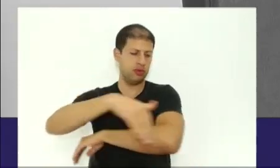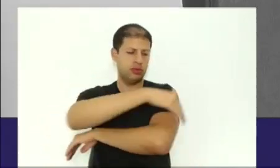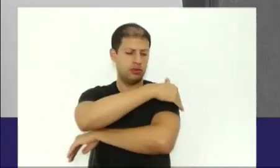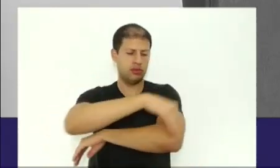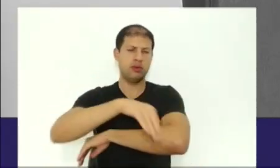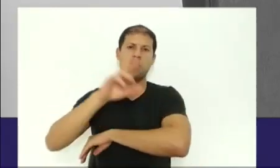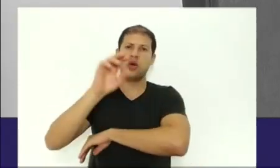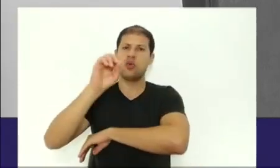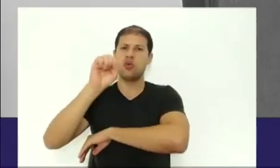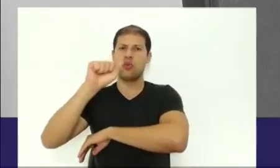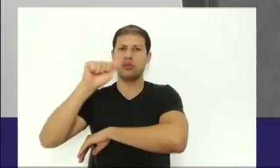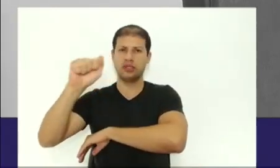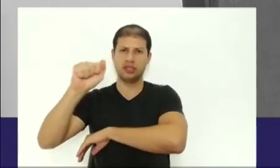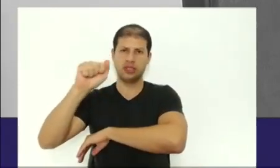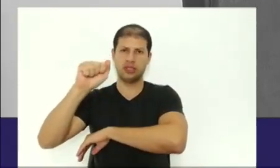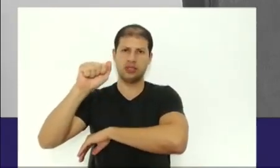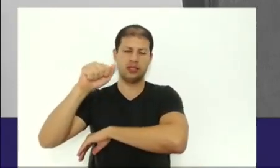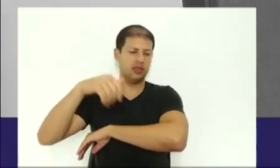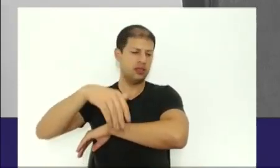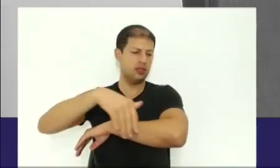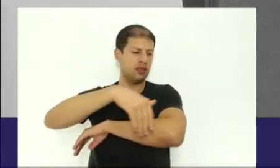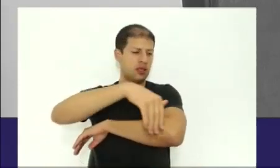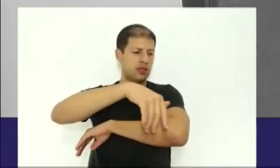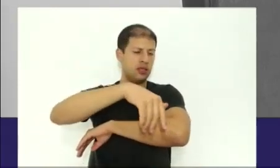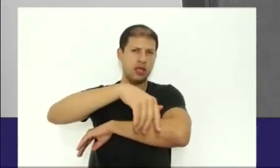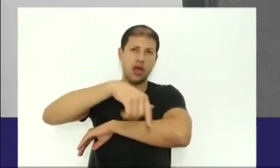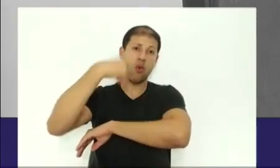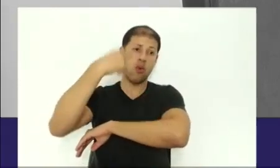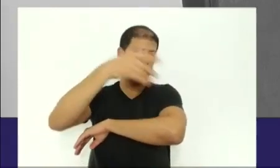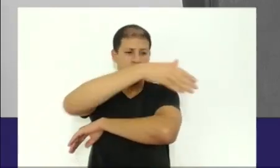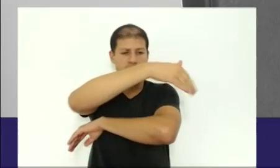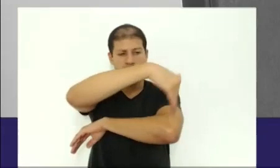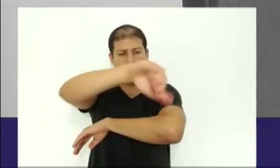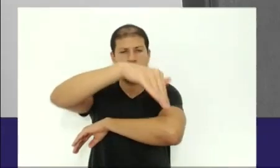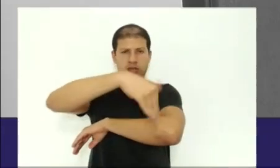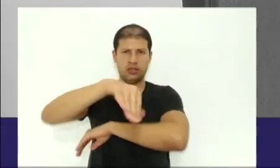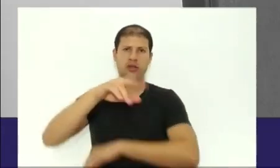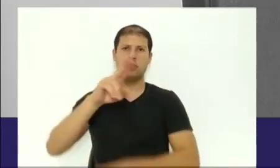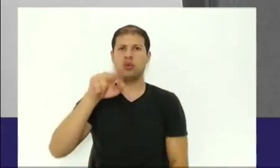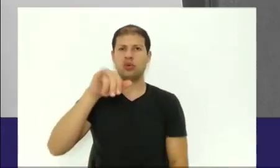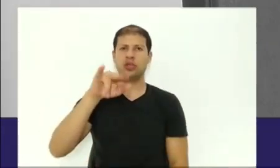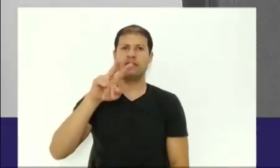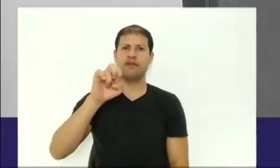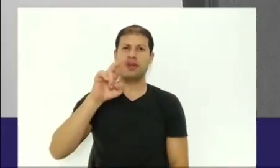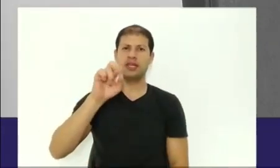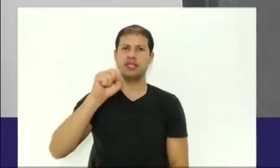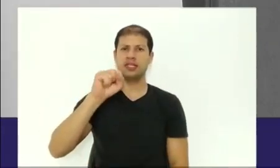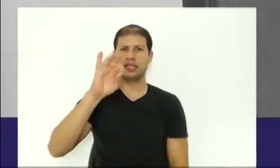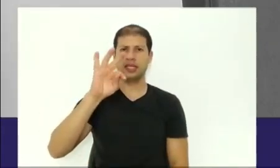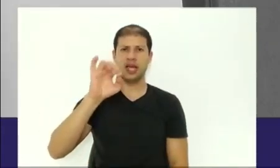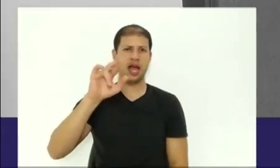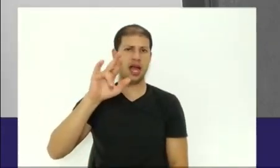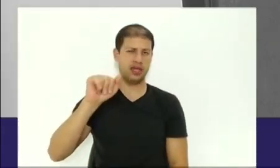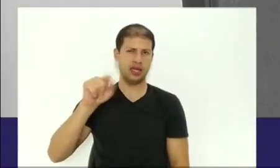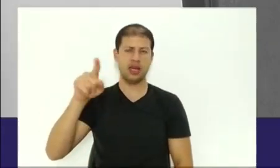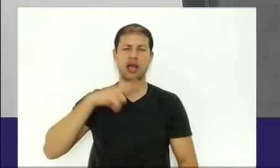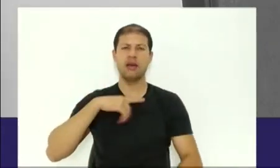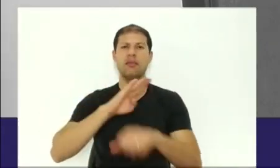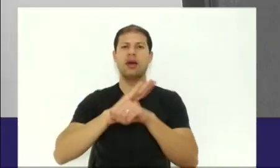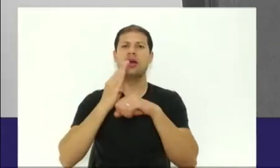Camargo Baceto e Avenida Universitária, na região do Jardim Flamboyant e Chácara dos